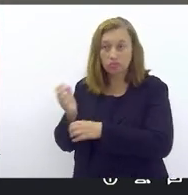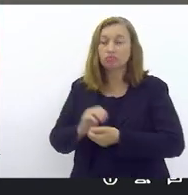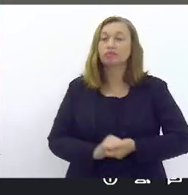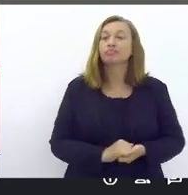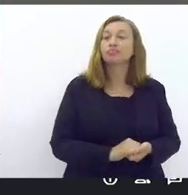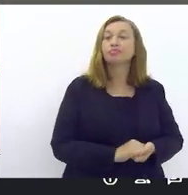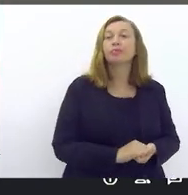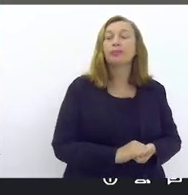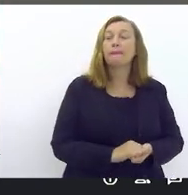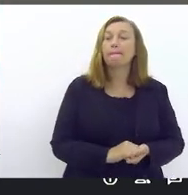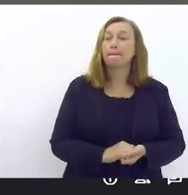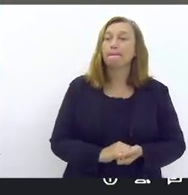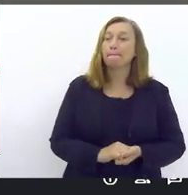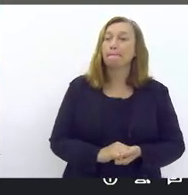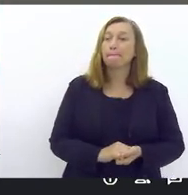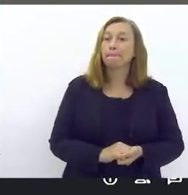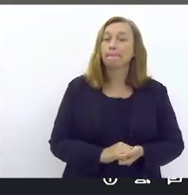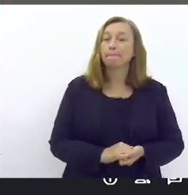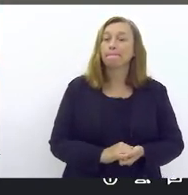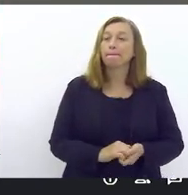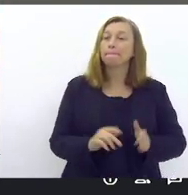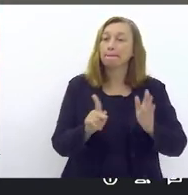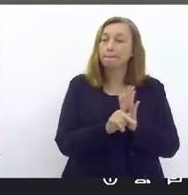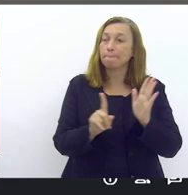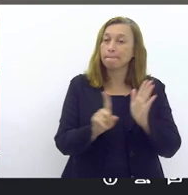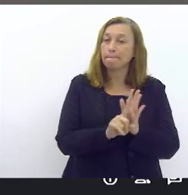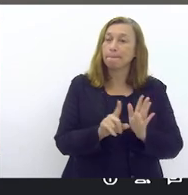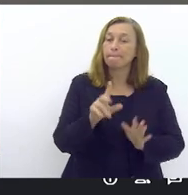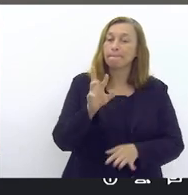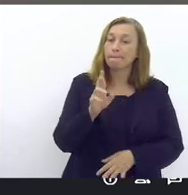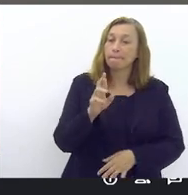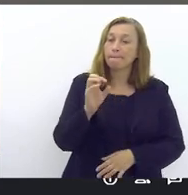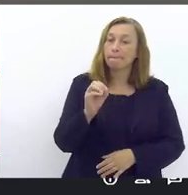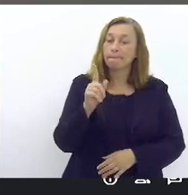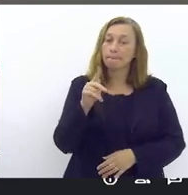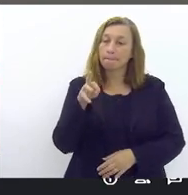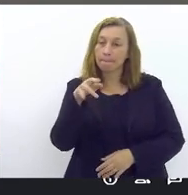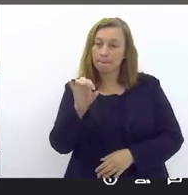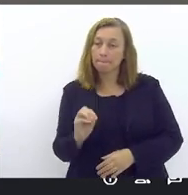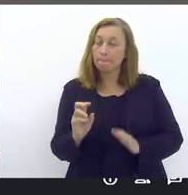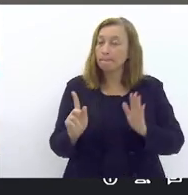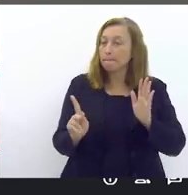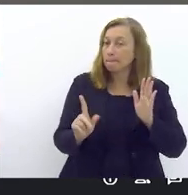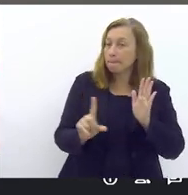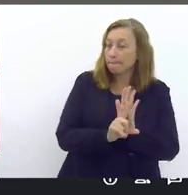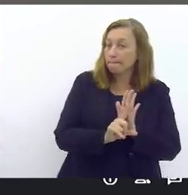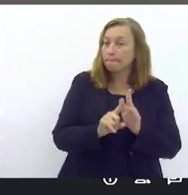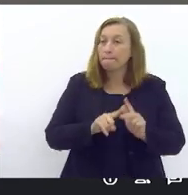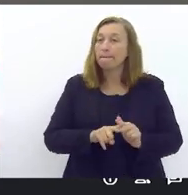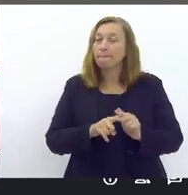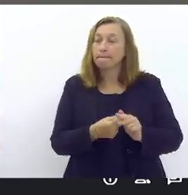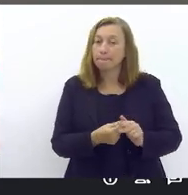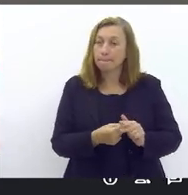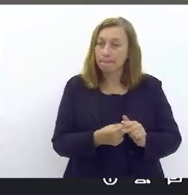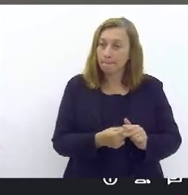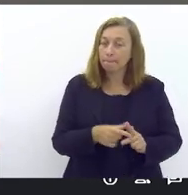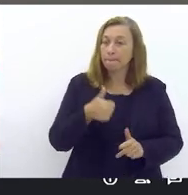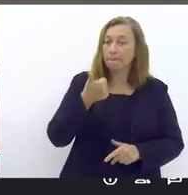aí, através de um projeto de lei do Rogério Correia, uma lei que altera a